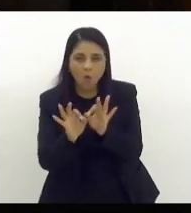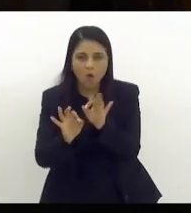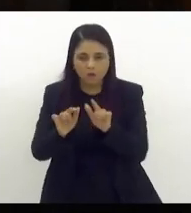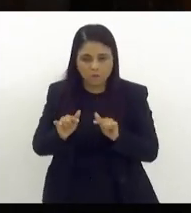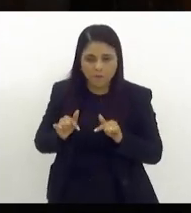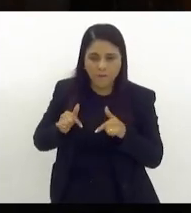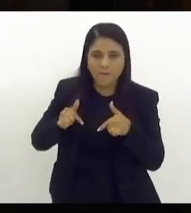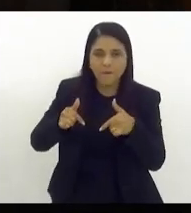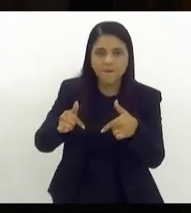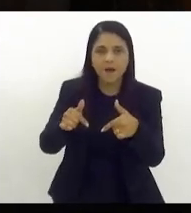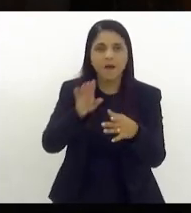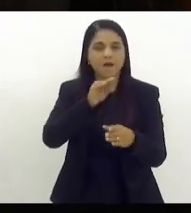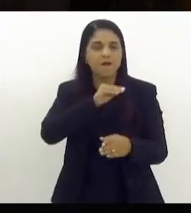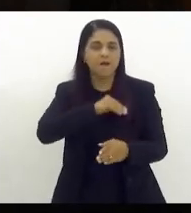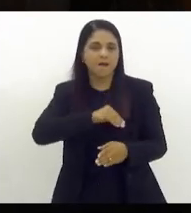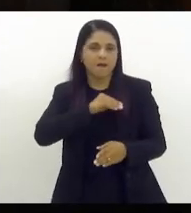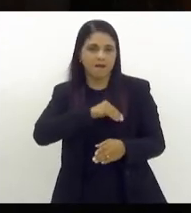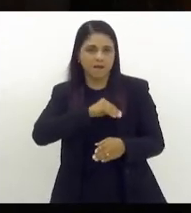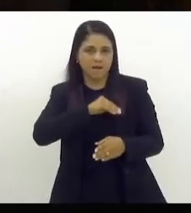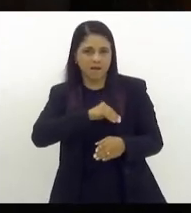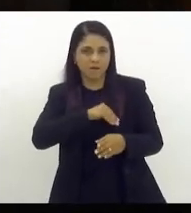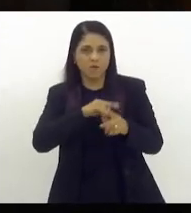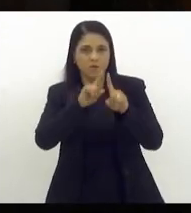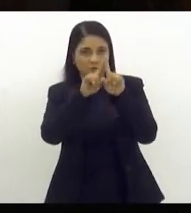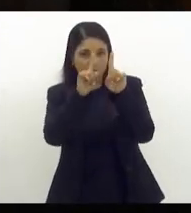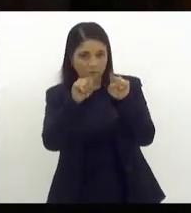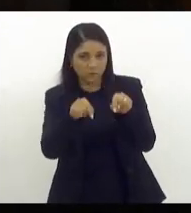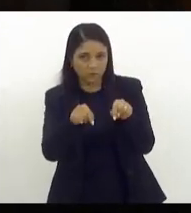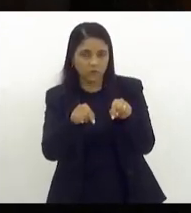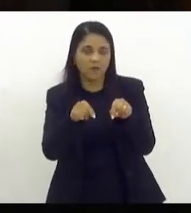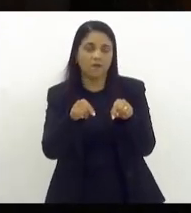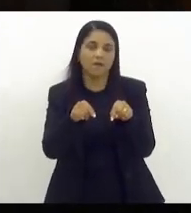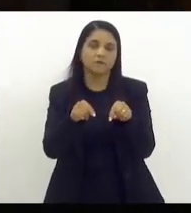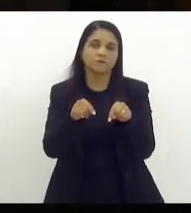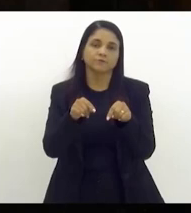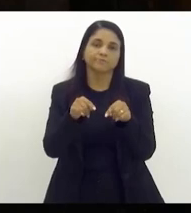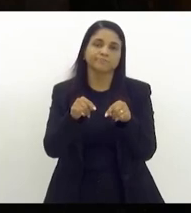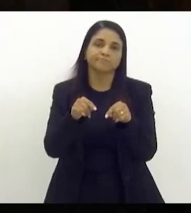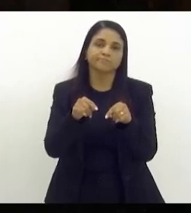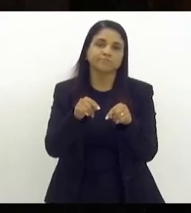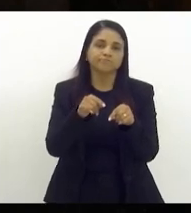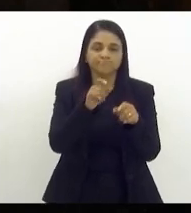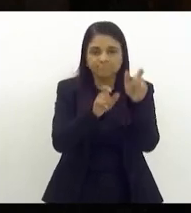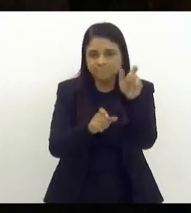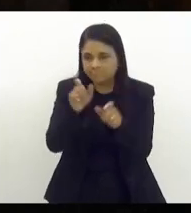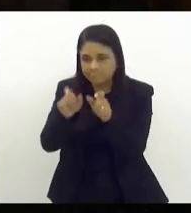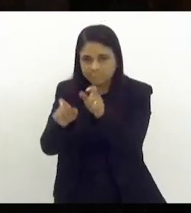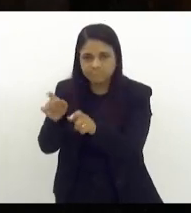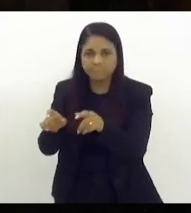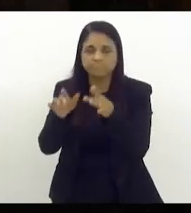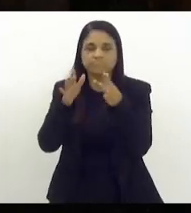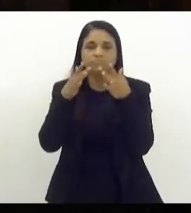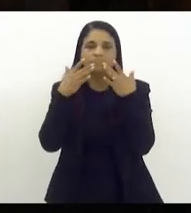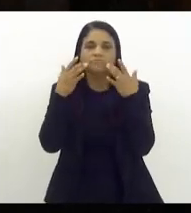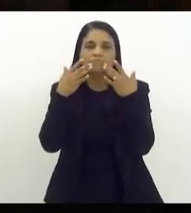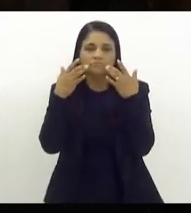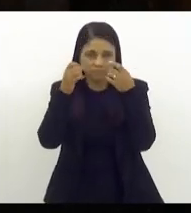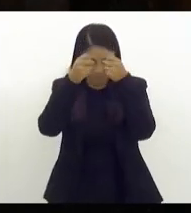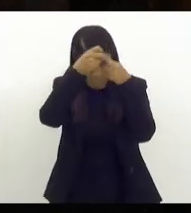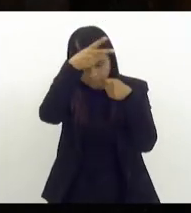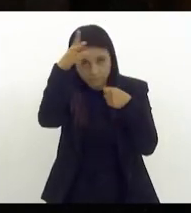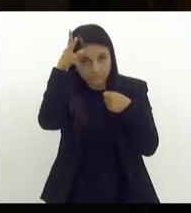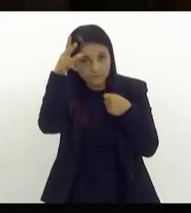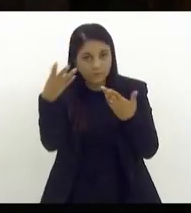e salarial do Teatro Municipal. Mas eu queria me